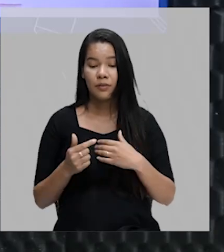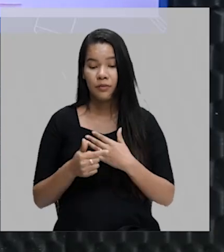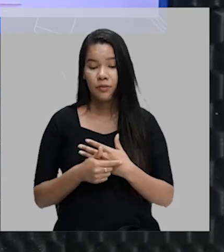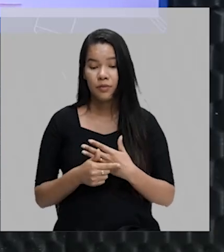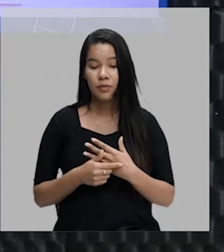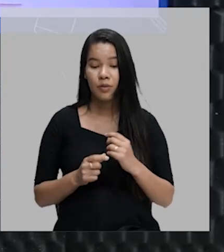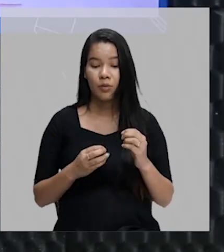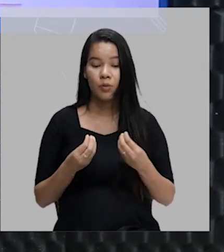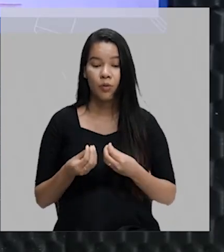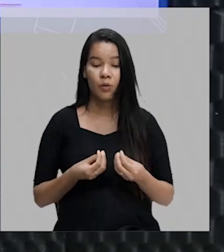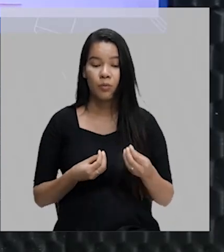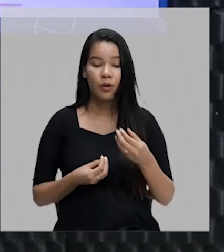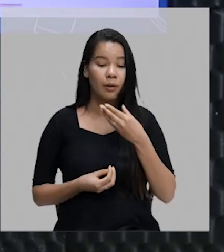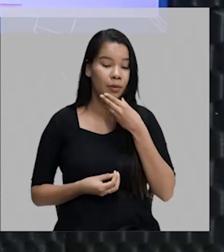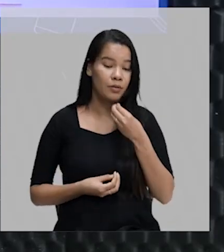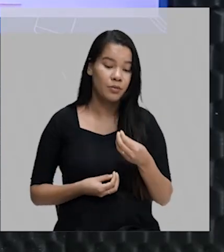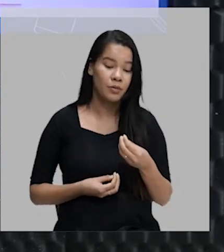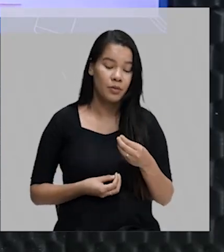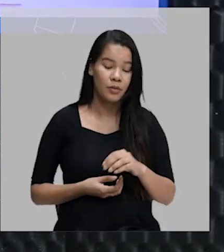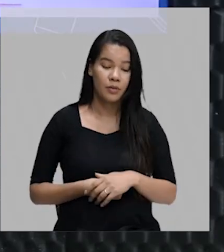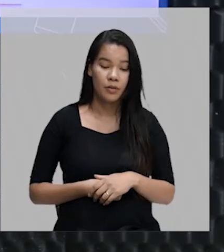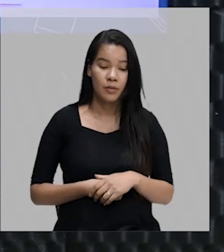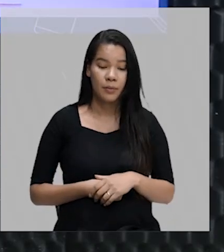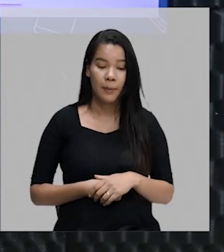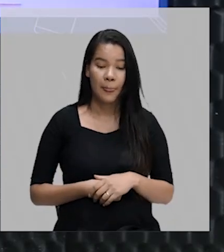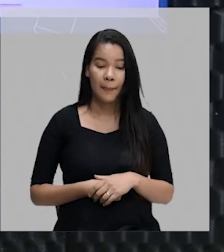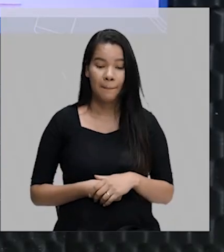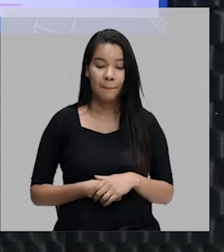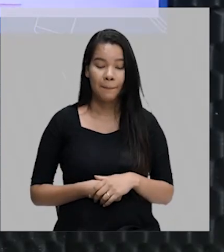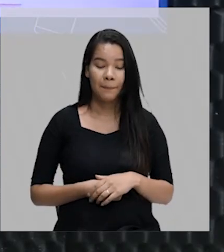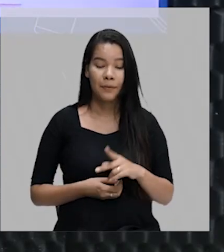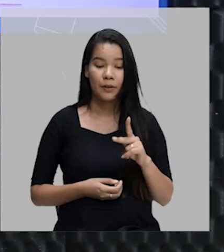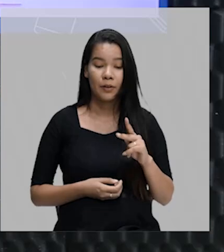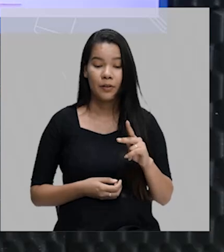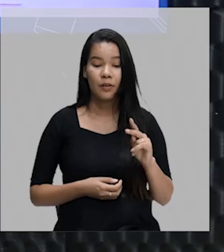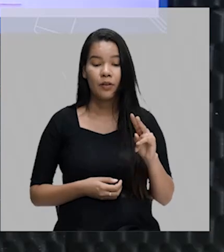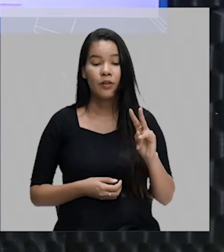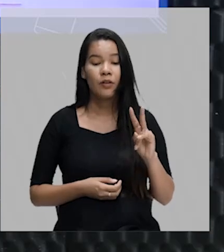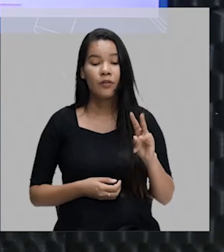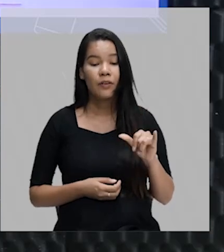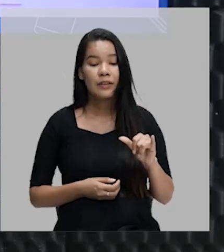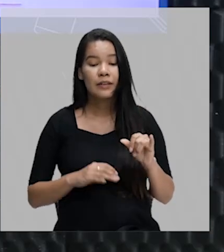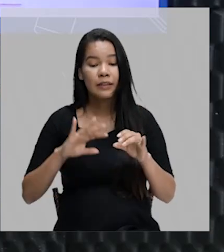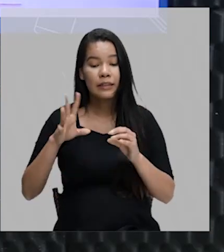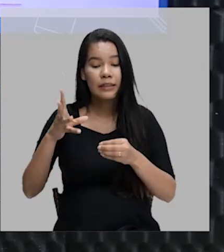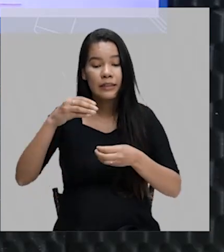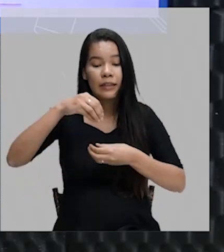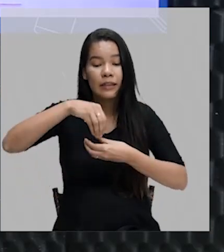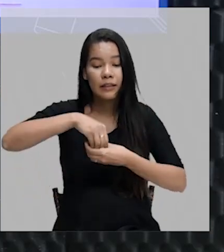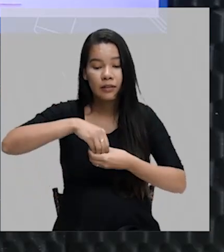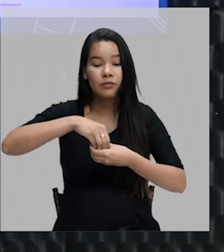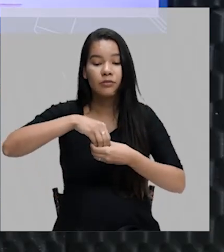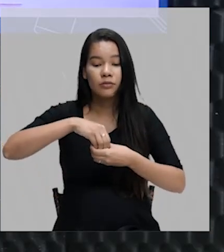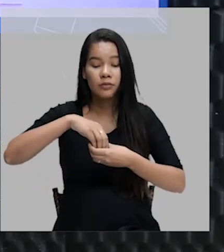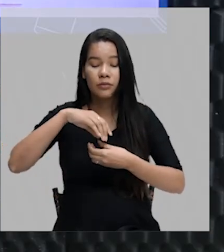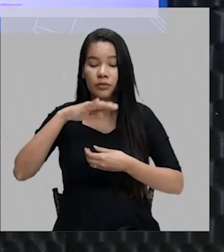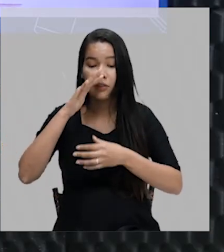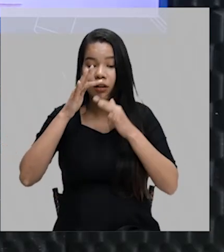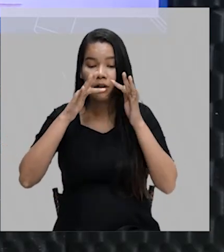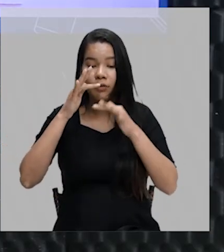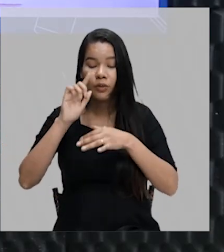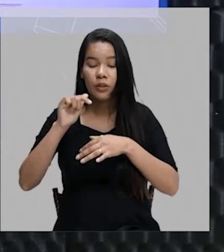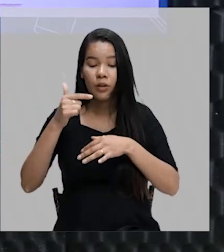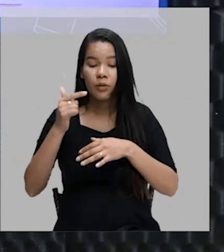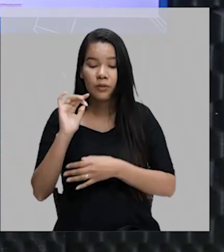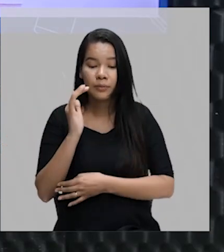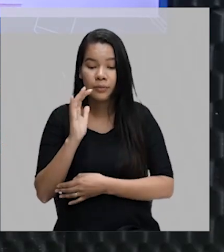se fosse a planta masculina, e esse grão de pólen ele vai ser inserido aqui na flor dessa outra planta, ela vai servir como se